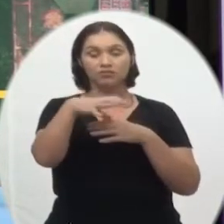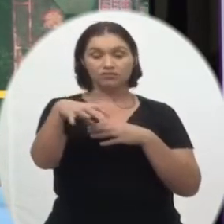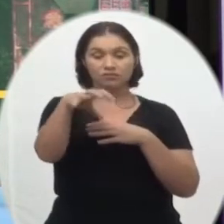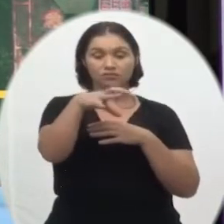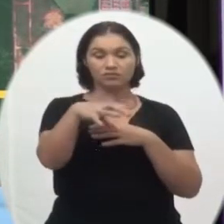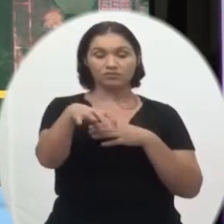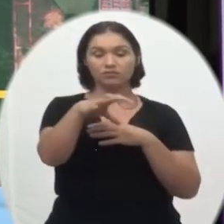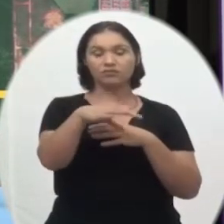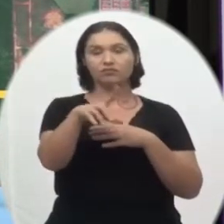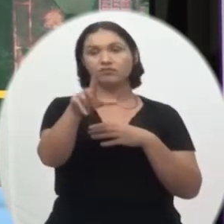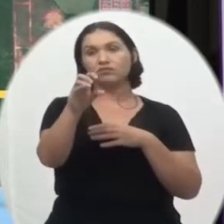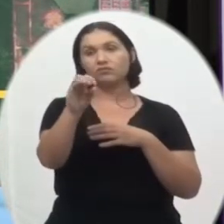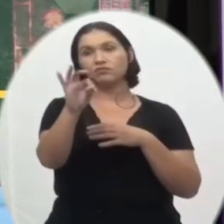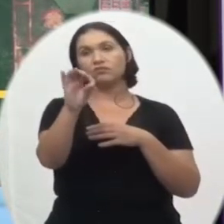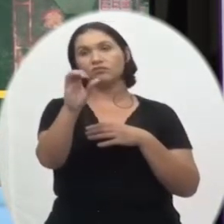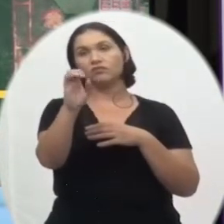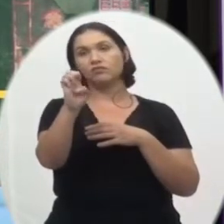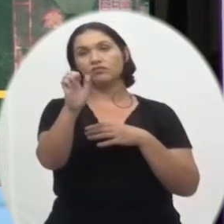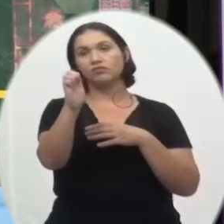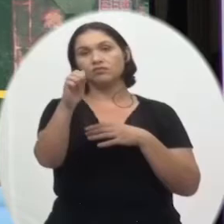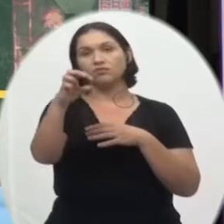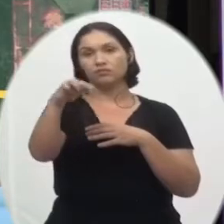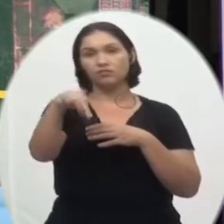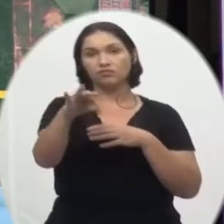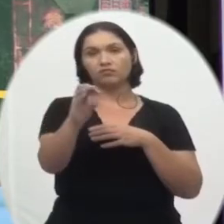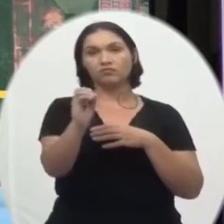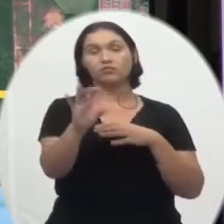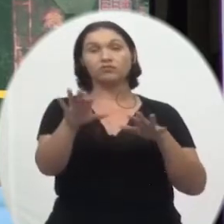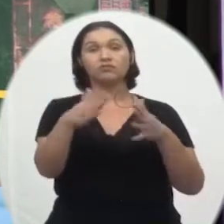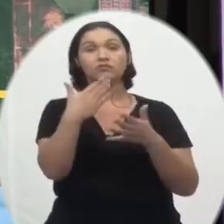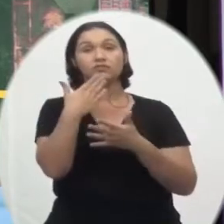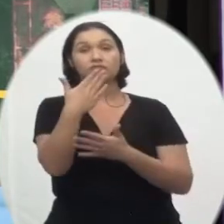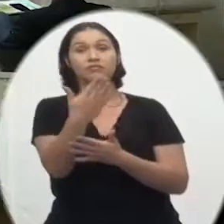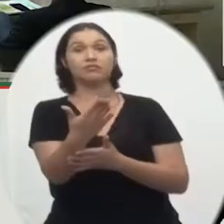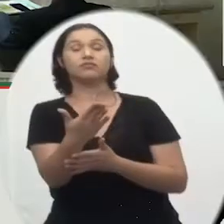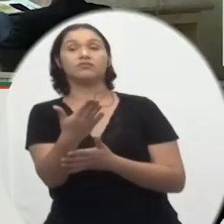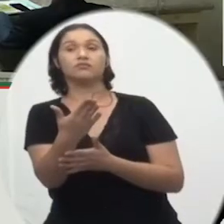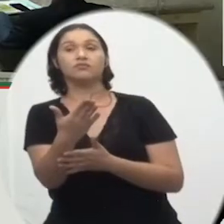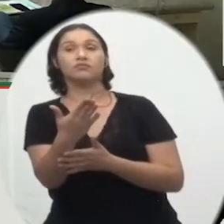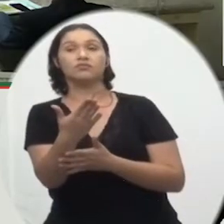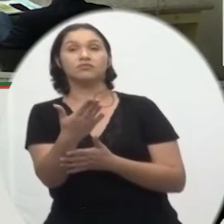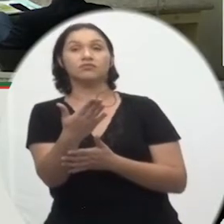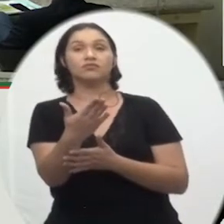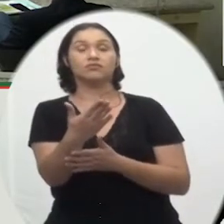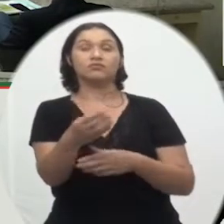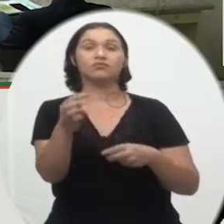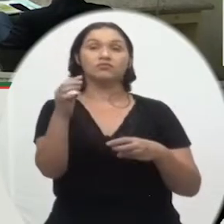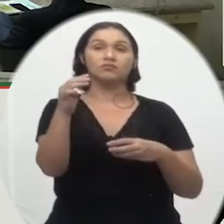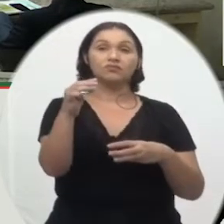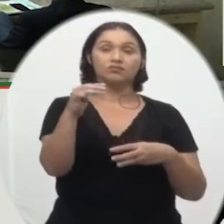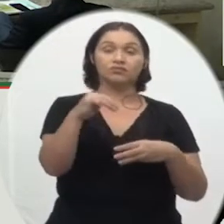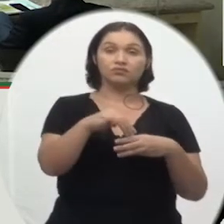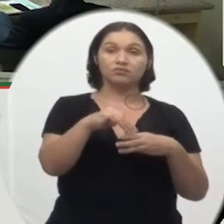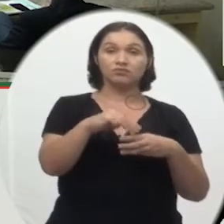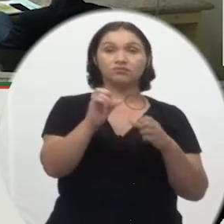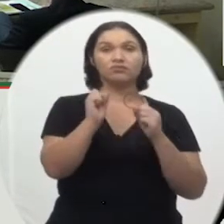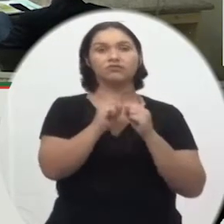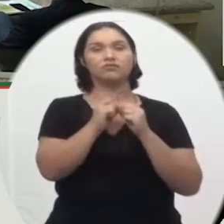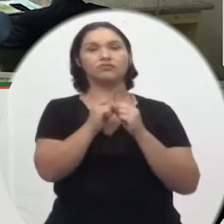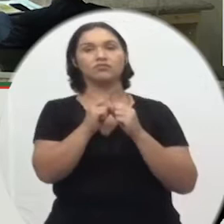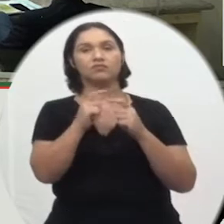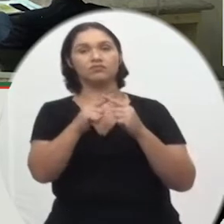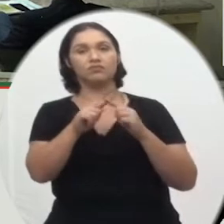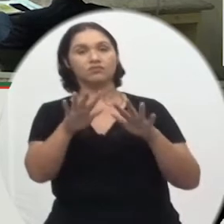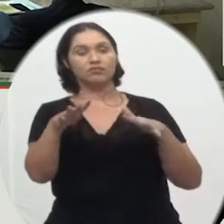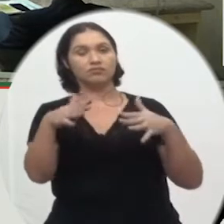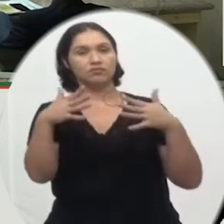mais. Essas casas não têm energia e estamos pedindo para que o município abra ali, né, um pedaço de que derruba 10,